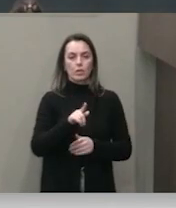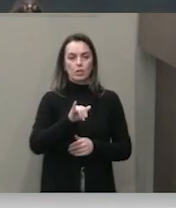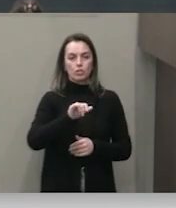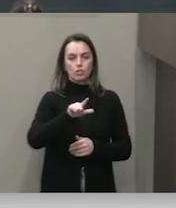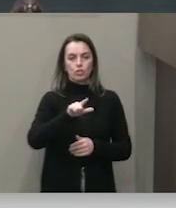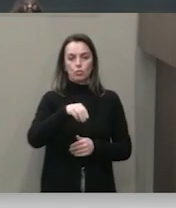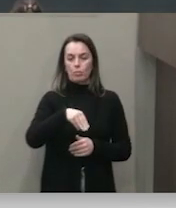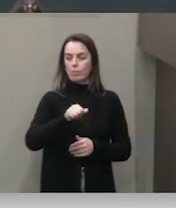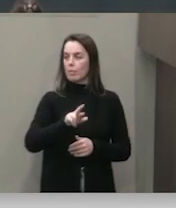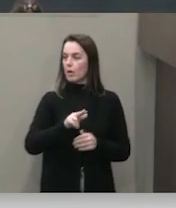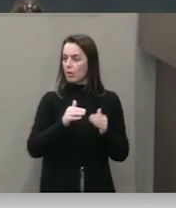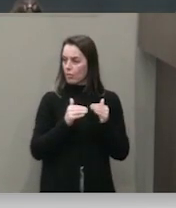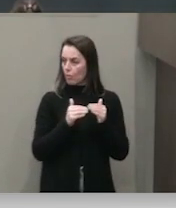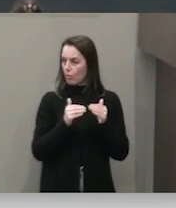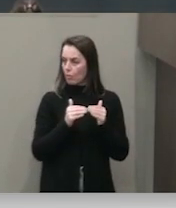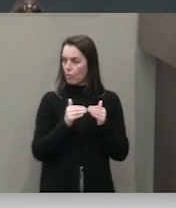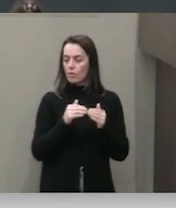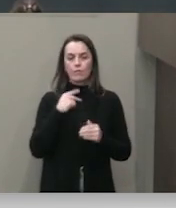contemplado. Ada Cristina Munareto.